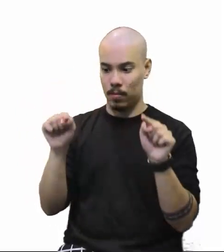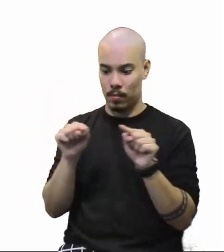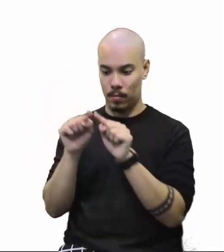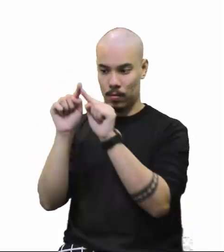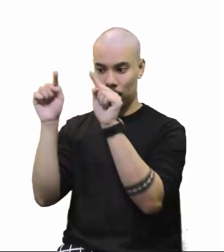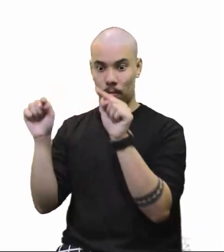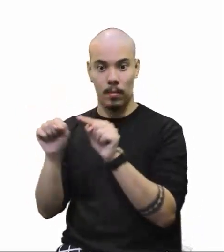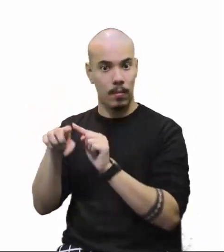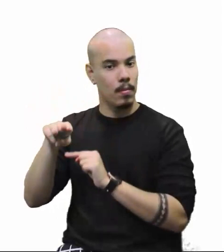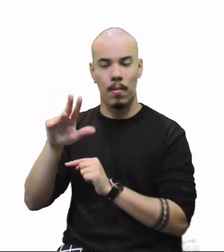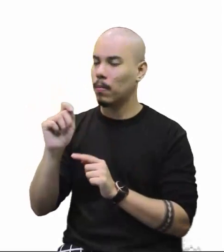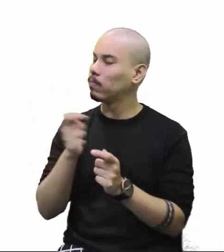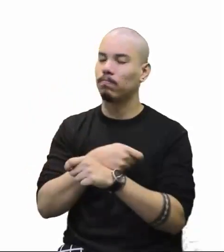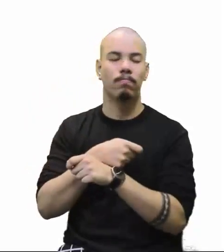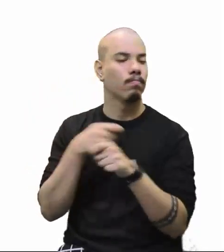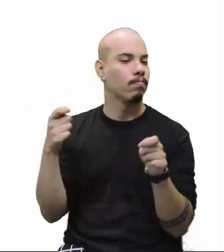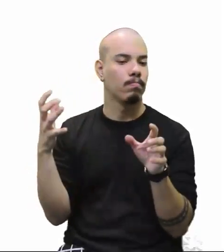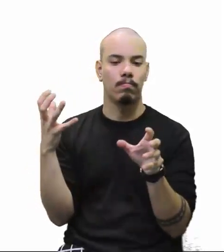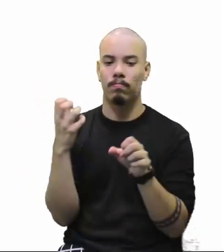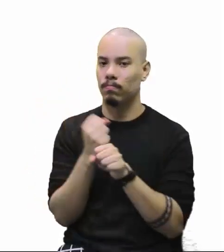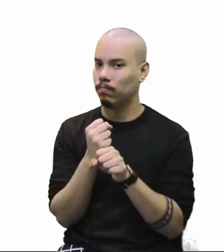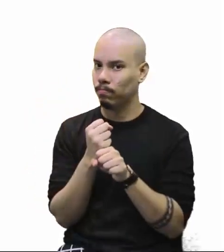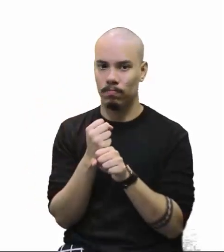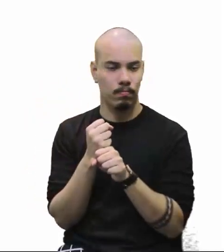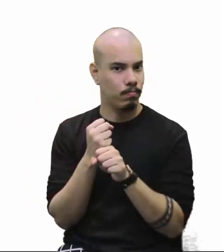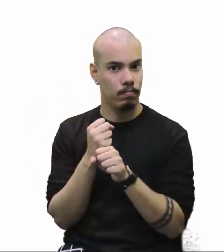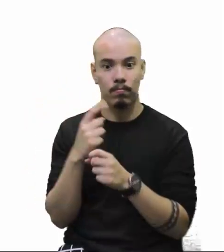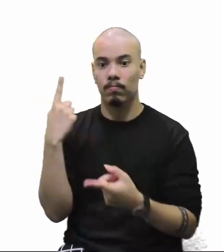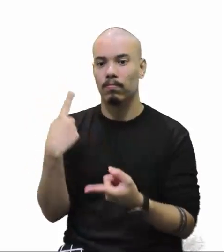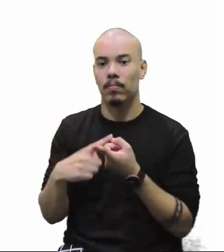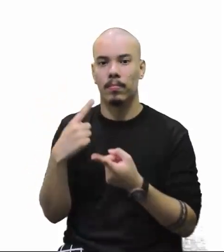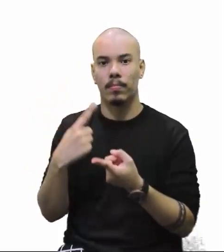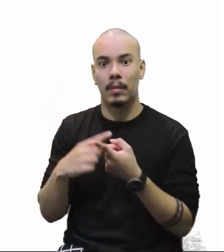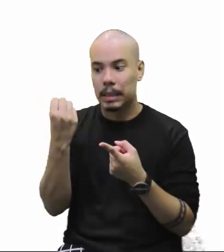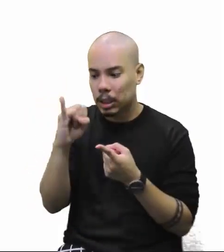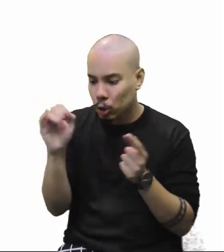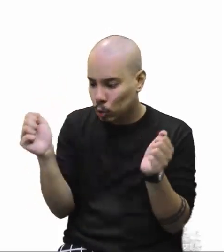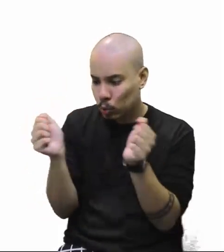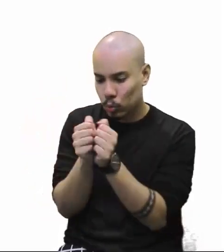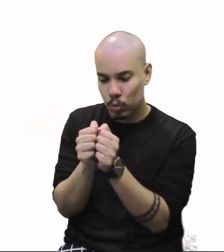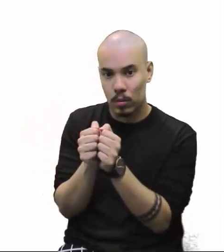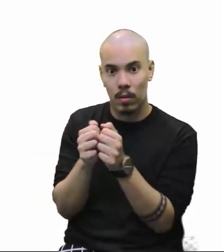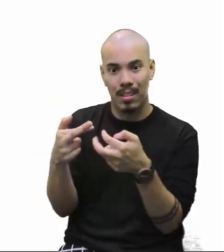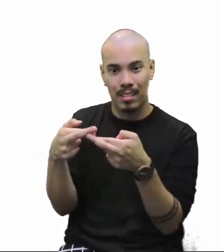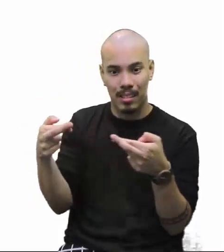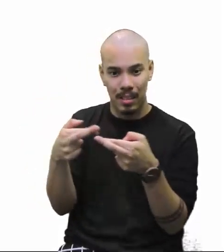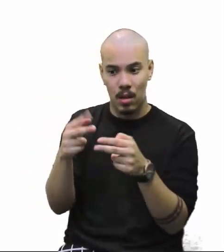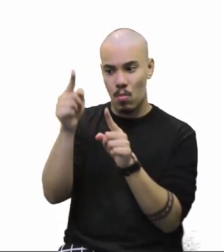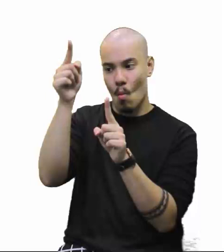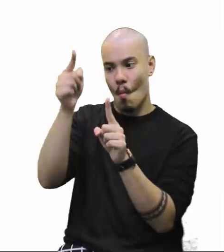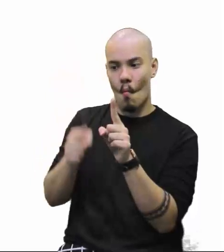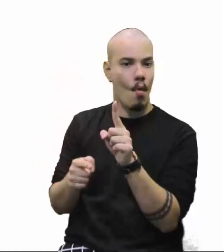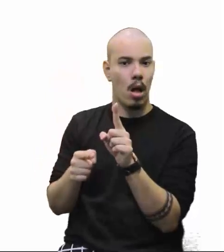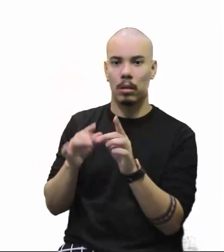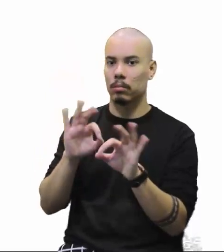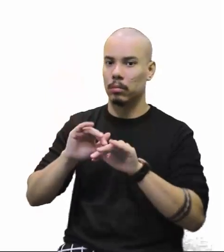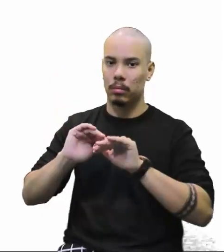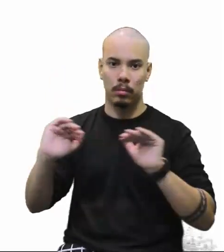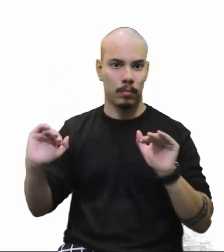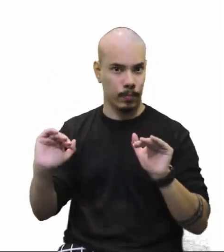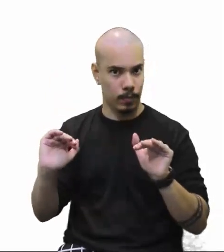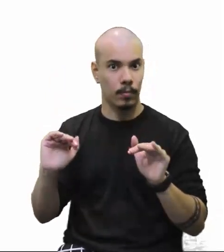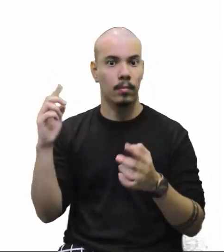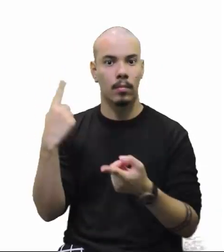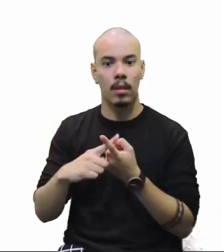Não se pode juntar resistências que estão em um nó no meio. Então, teria que juntar a